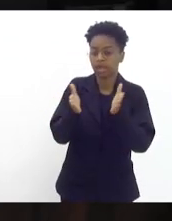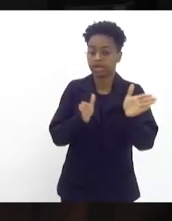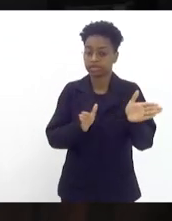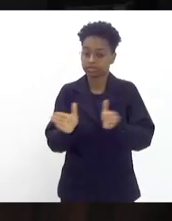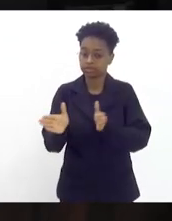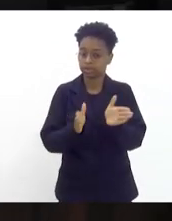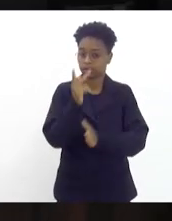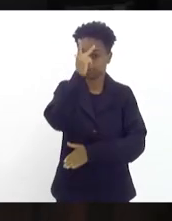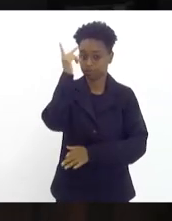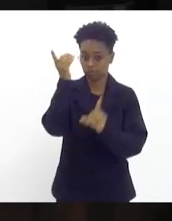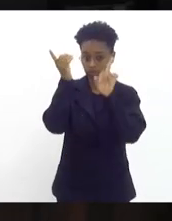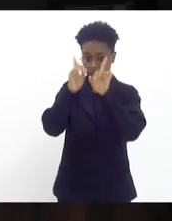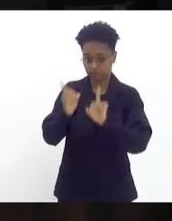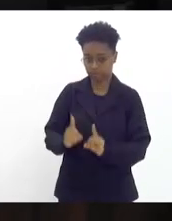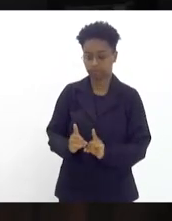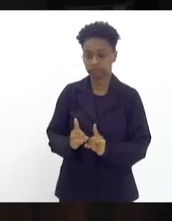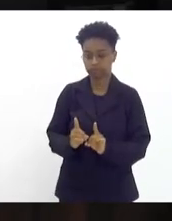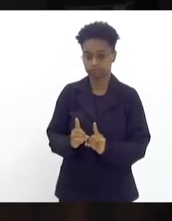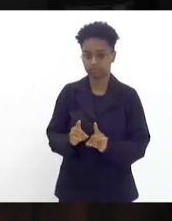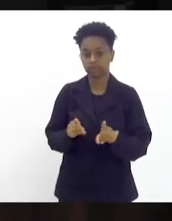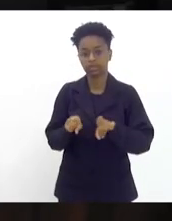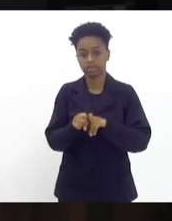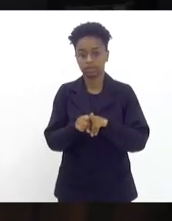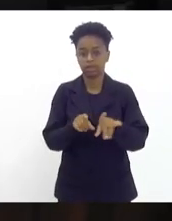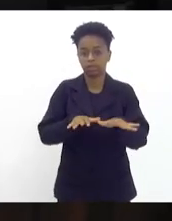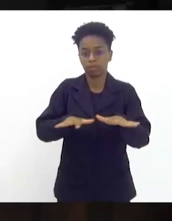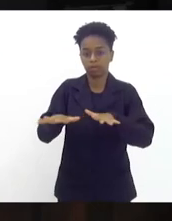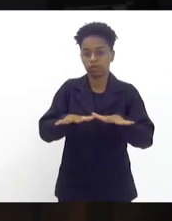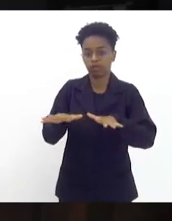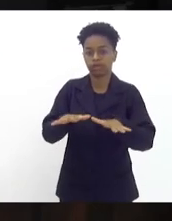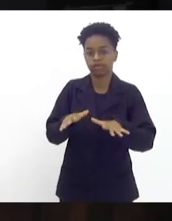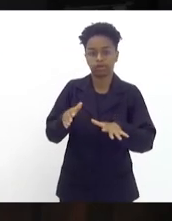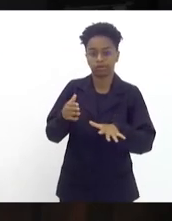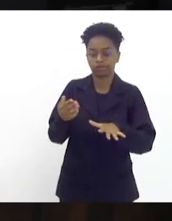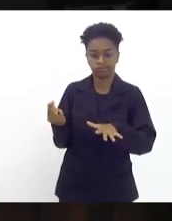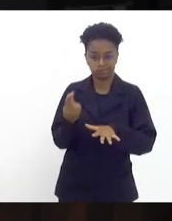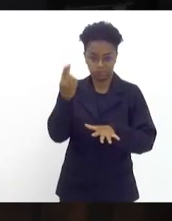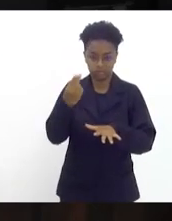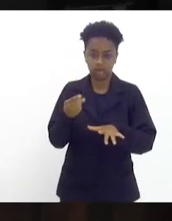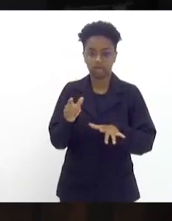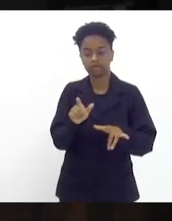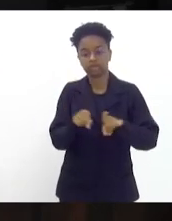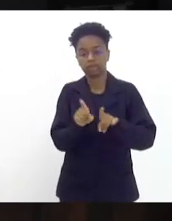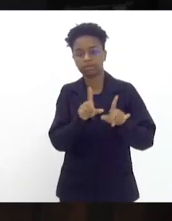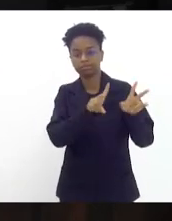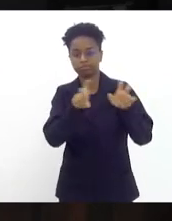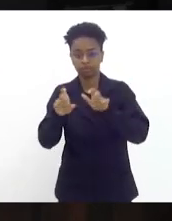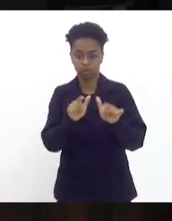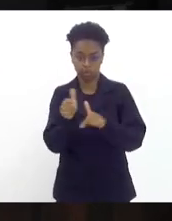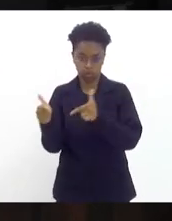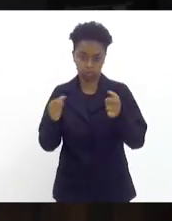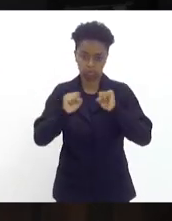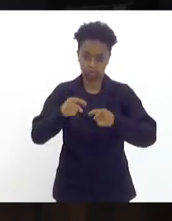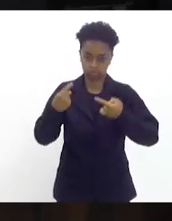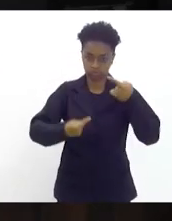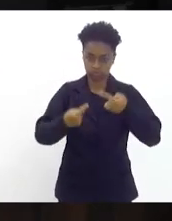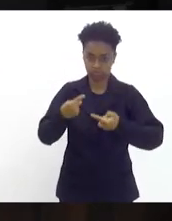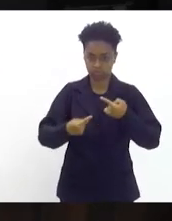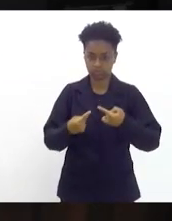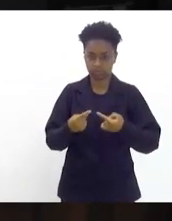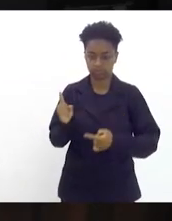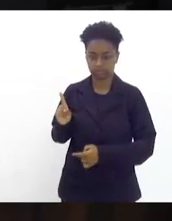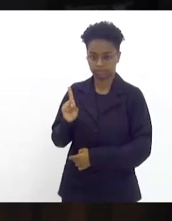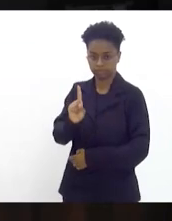das pessoas com deficiência e mobilidade reduzida e dá outras providências em discussão